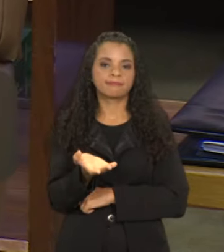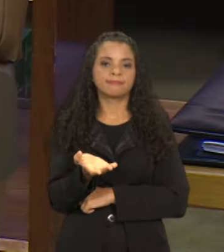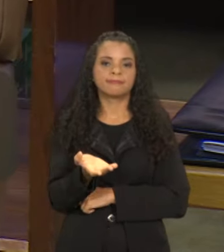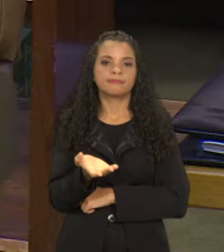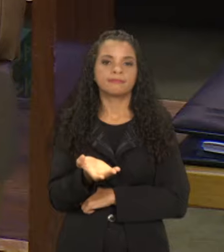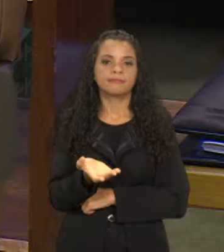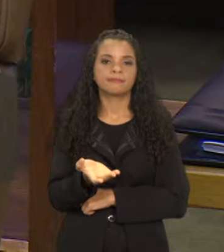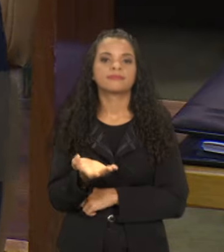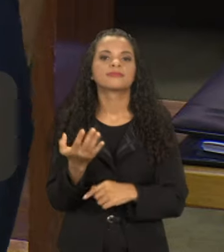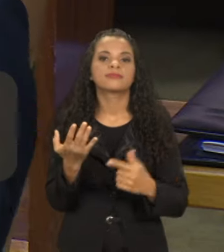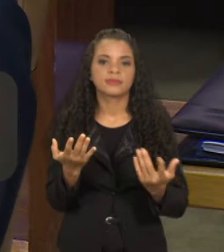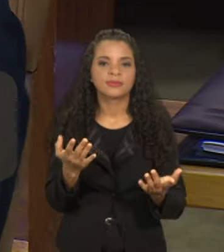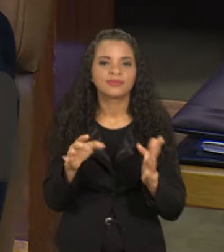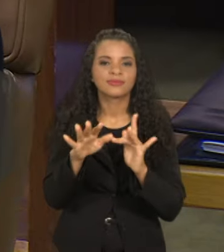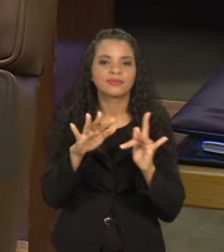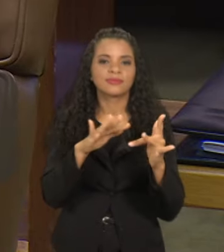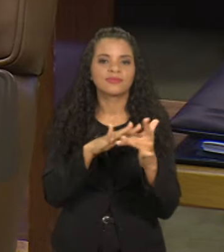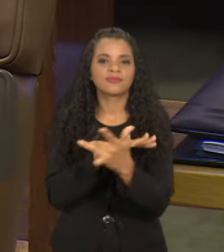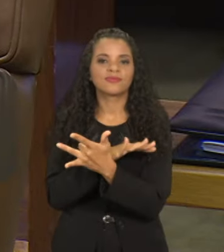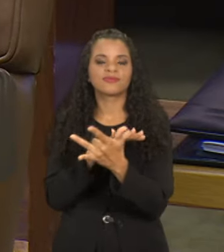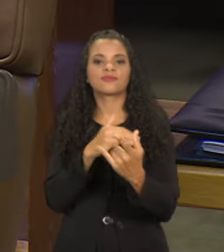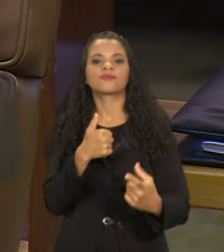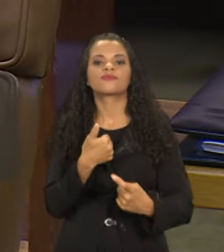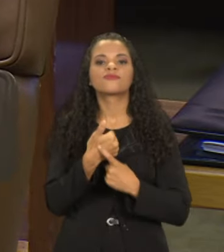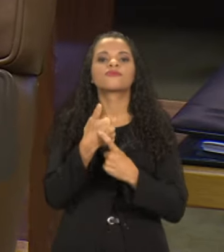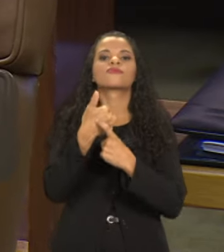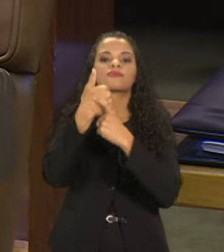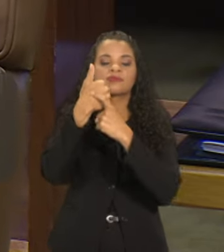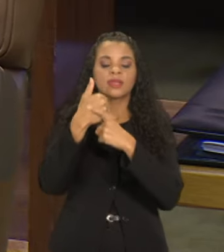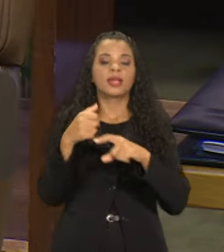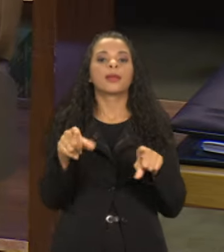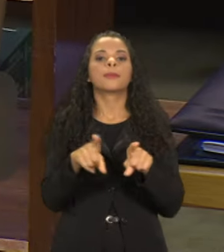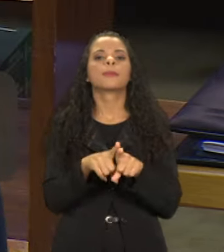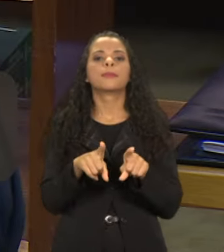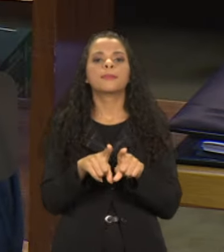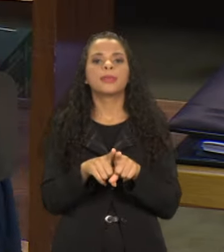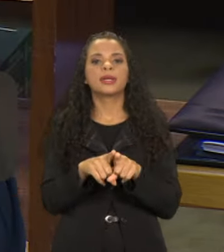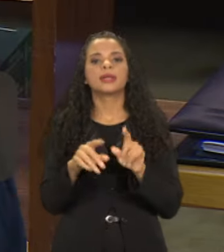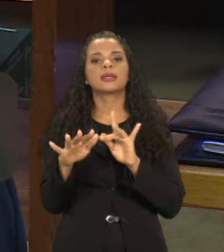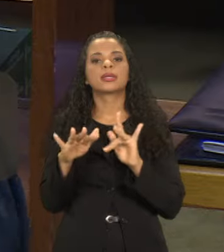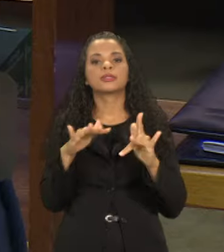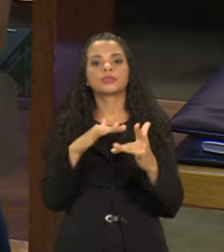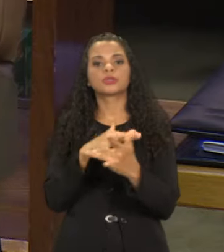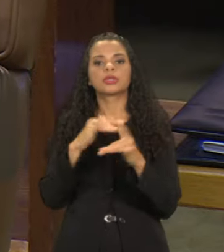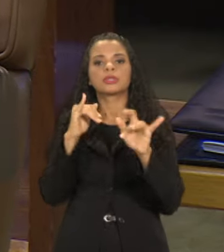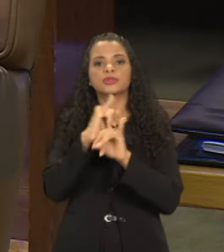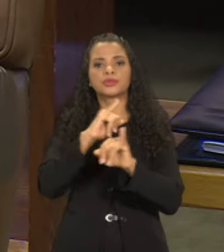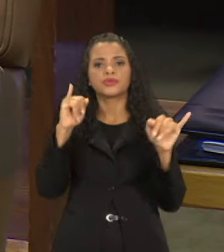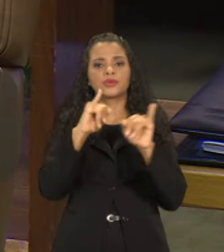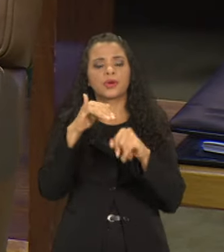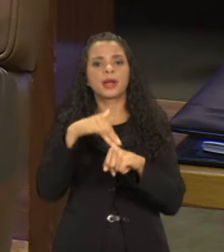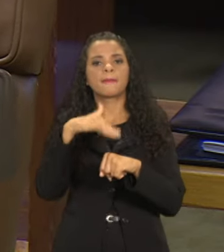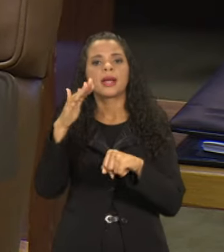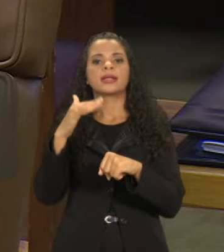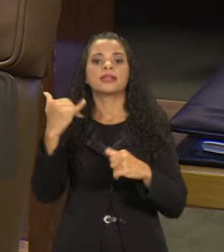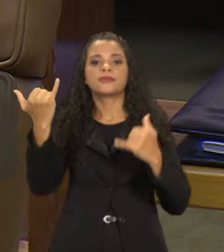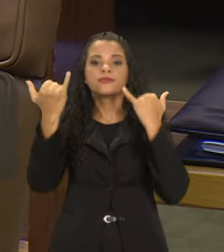fala do engajamento. E por que as redes sociais propagam muito mais, então, matérias, informações e